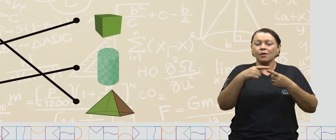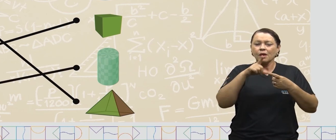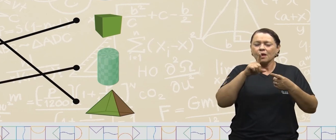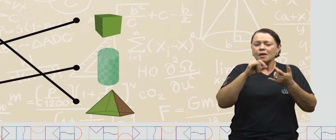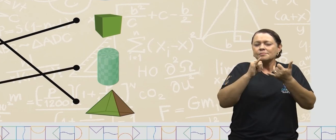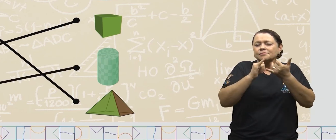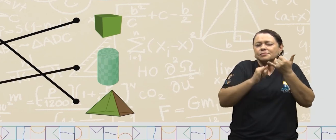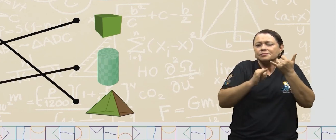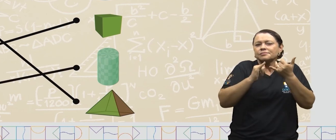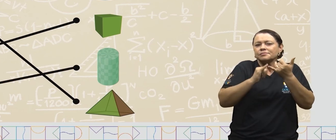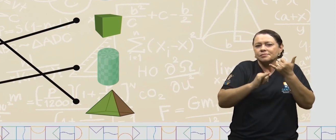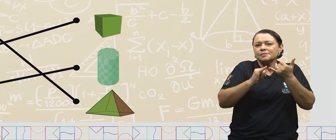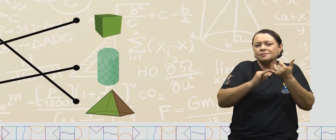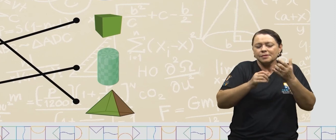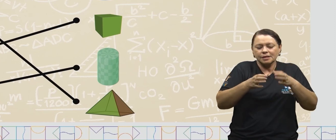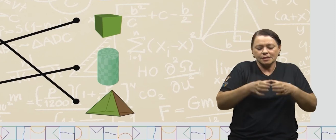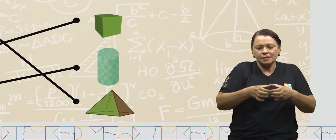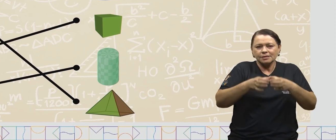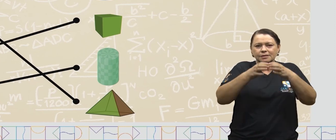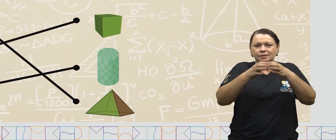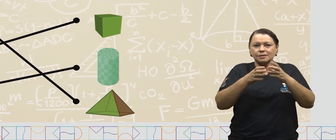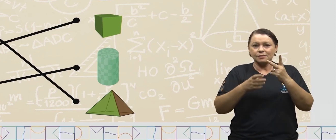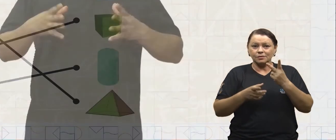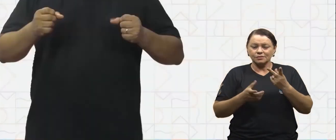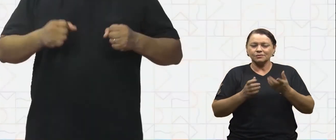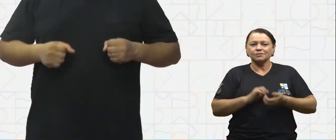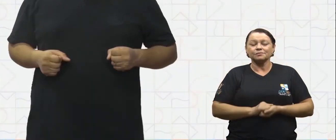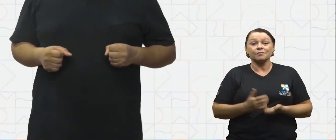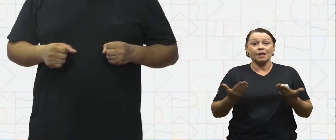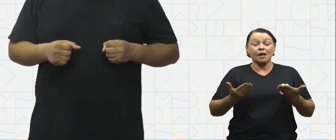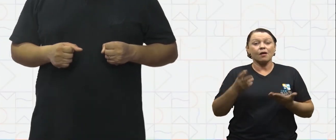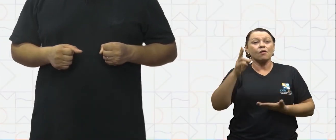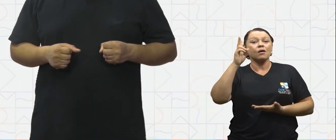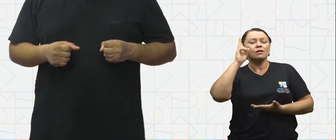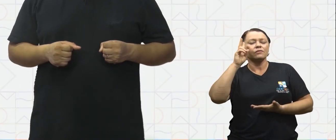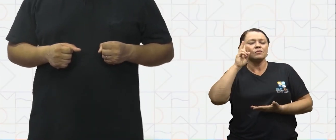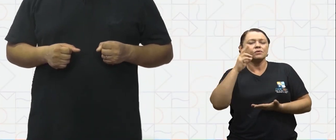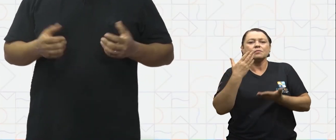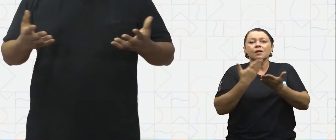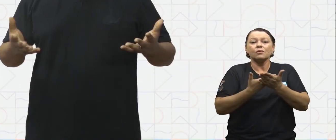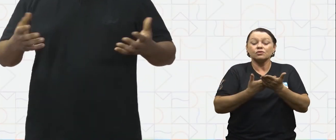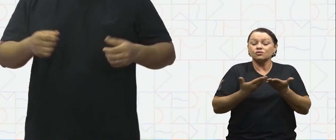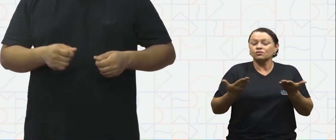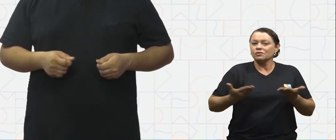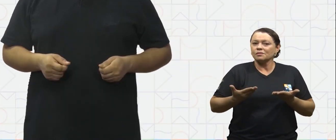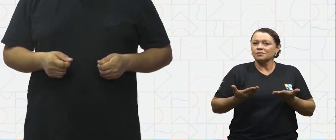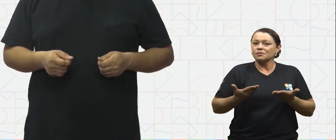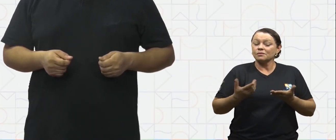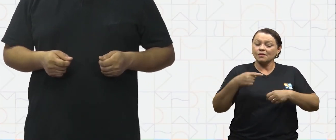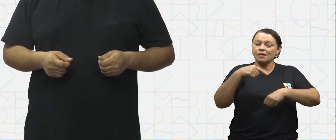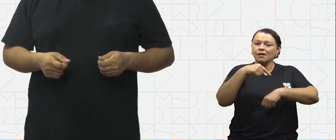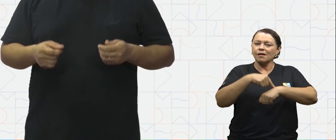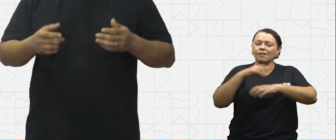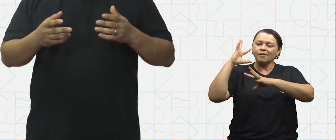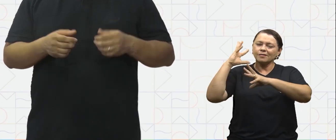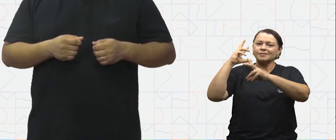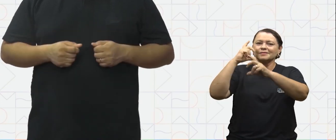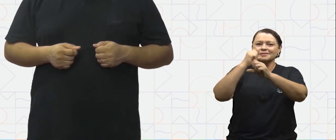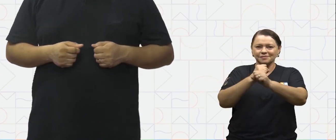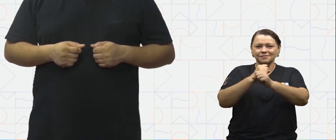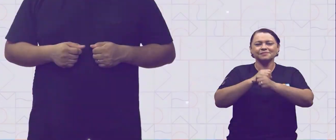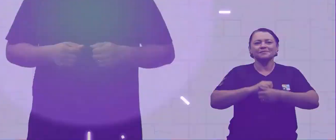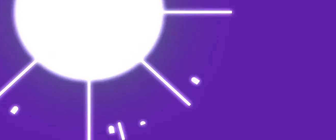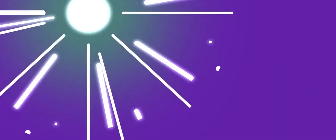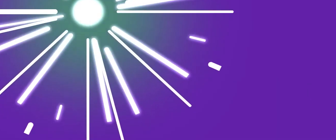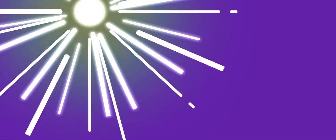dela é muito próxima à de um cilindro, tá bom? Agora vamos lembrar um pouco do que vimos na aula de hoje. Chegou a hora